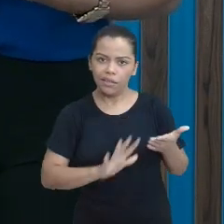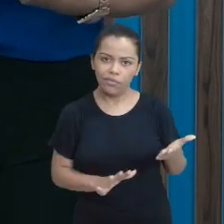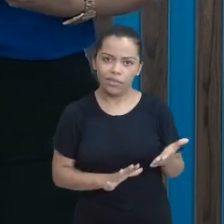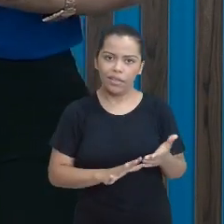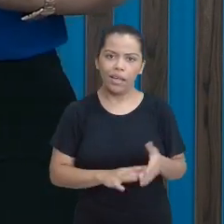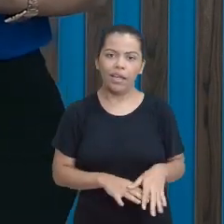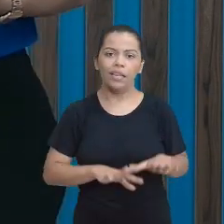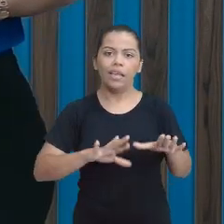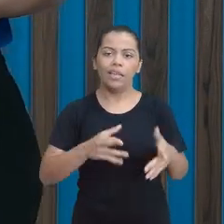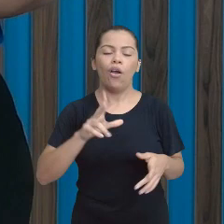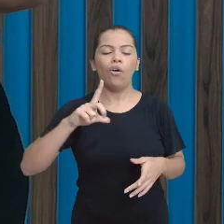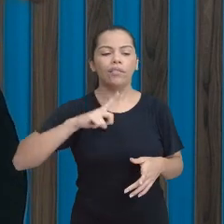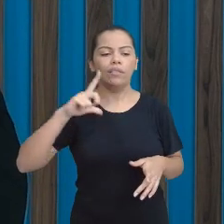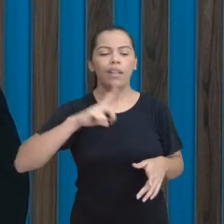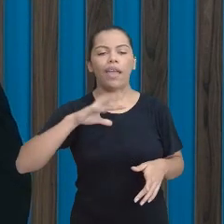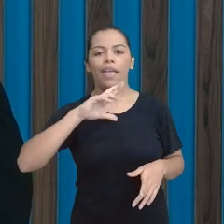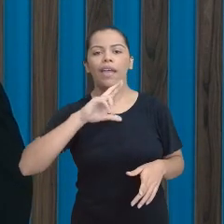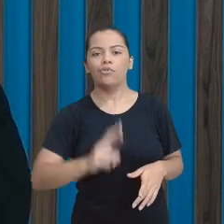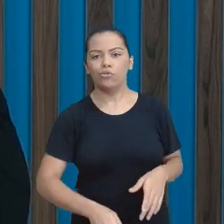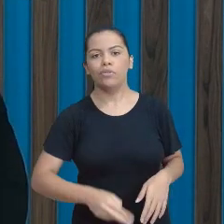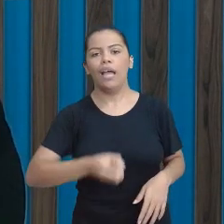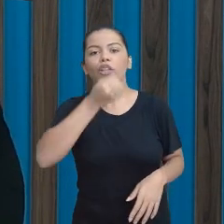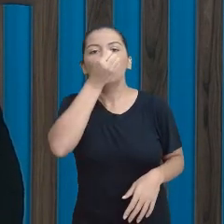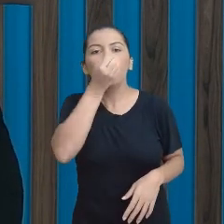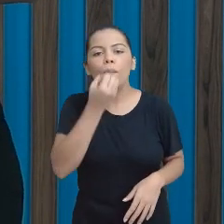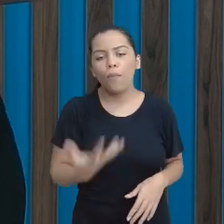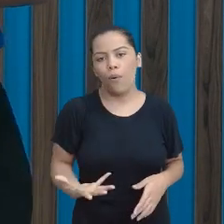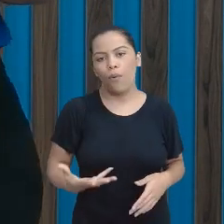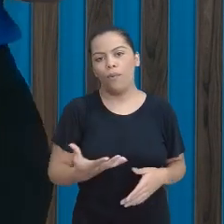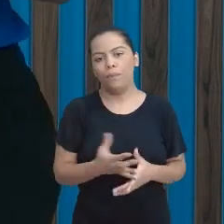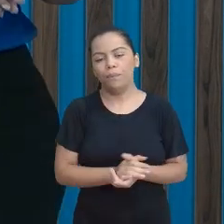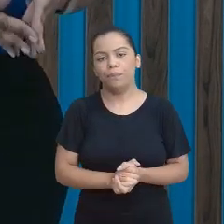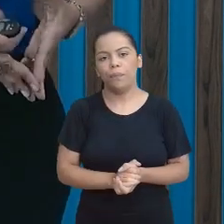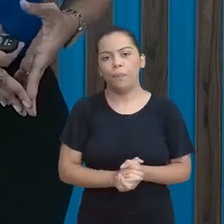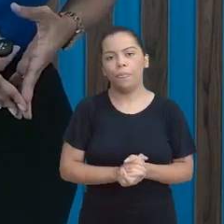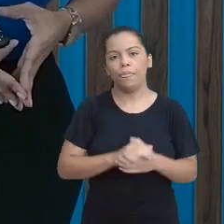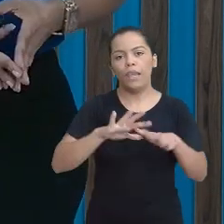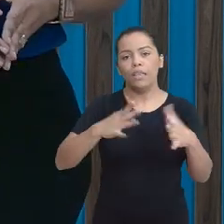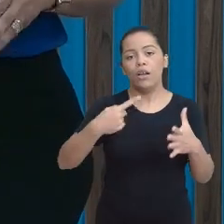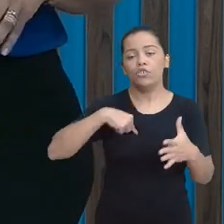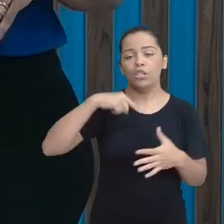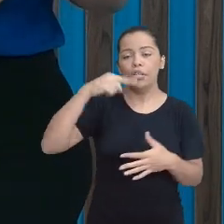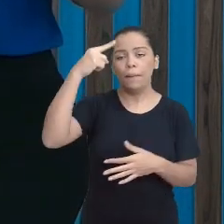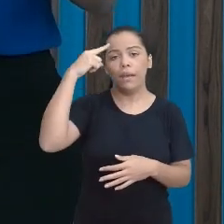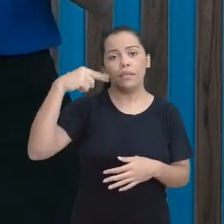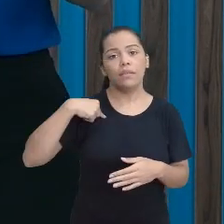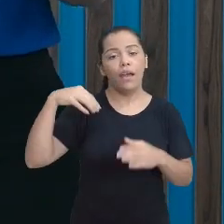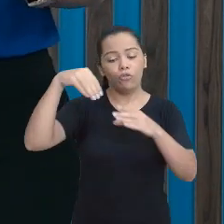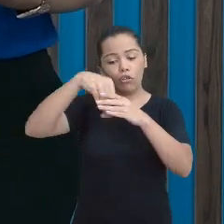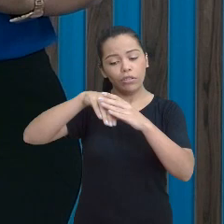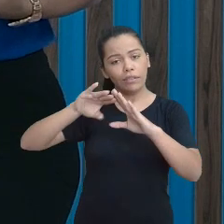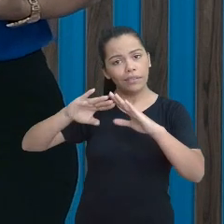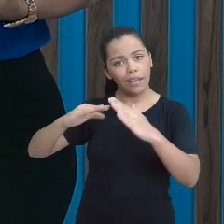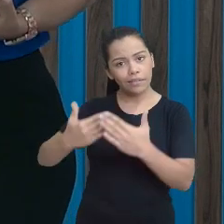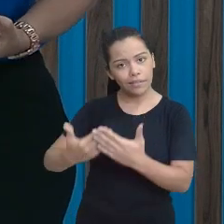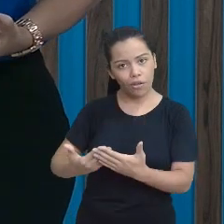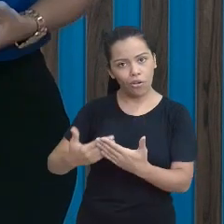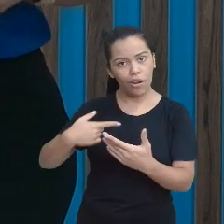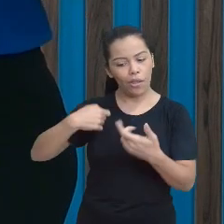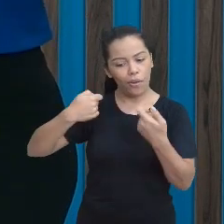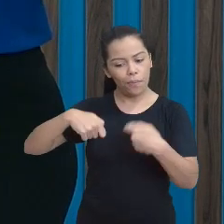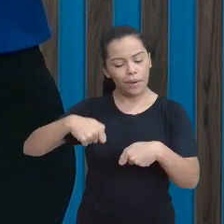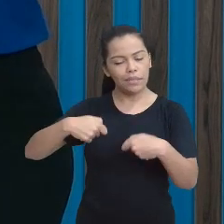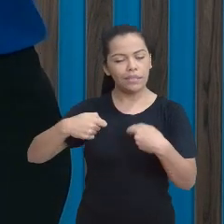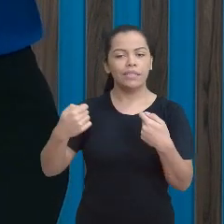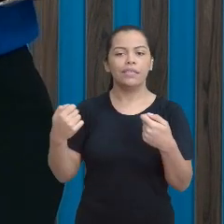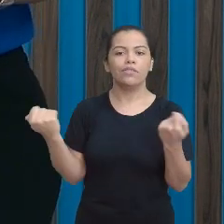resultados em relação à escolarização. Aí você pensa, ora, eu estou na escola, eu preciso desenvolver competências e habilidades,